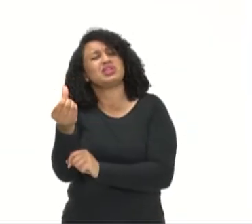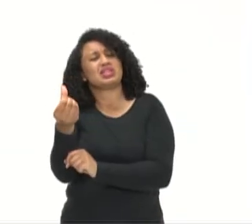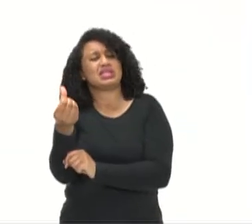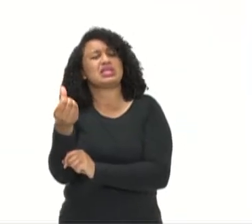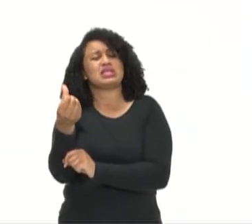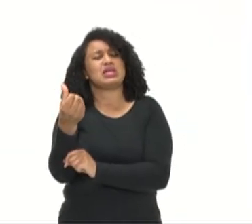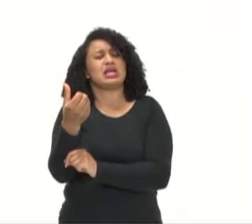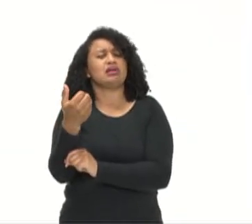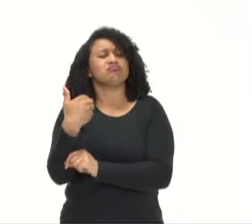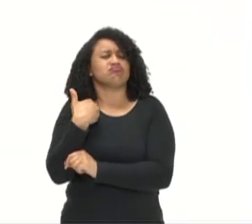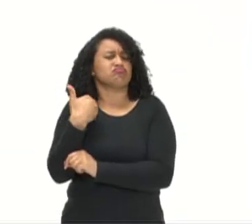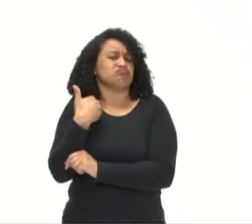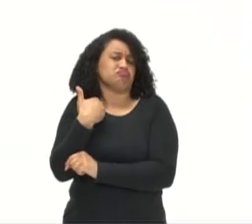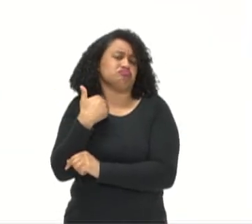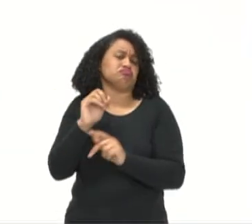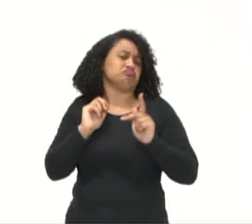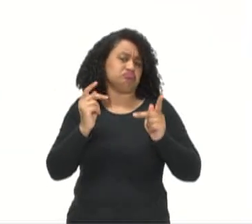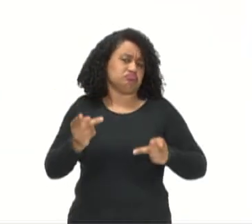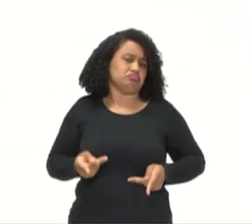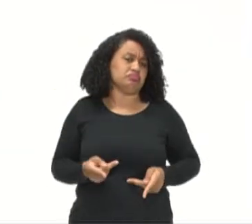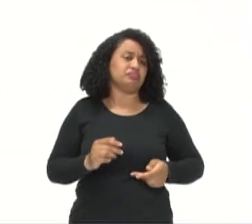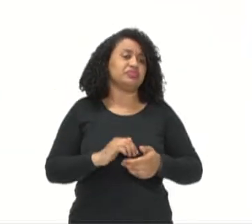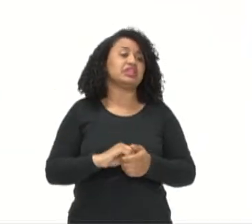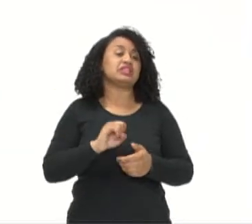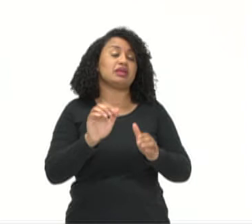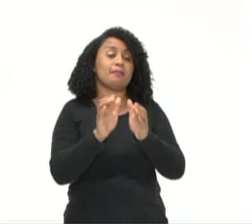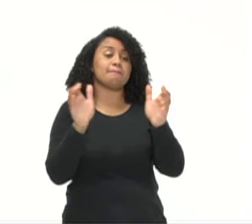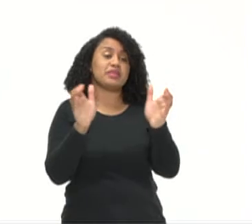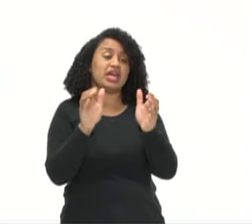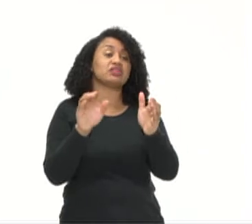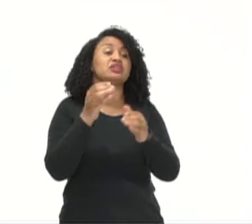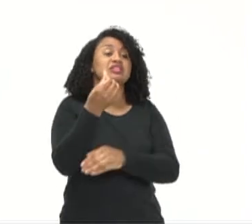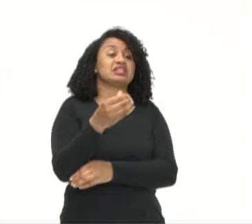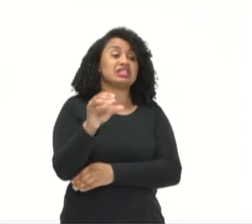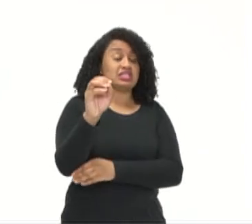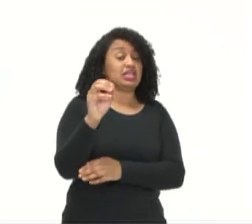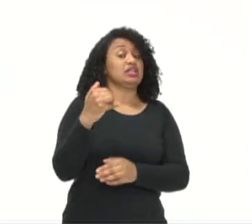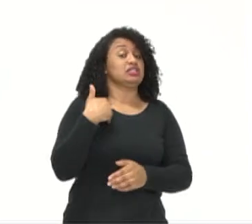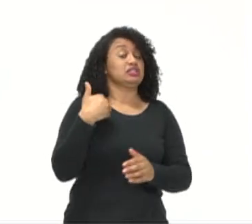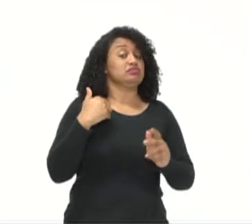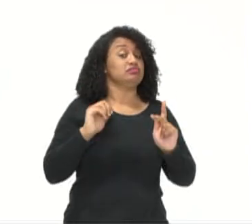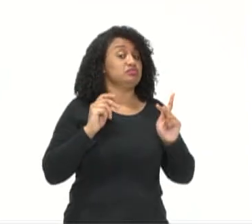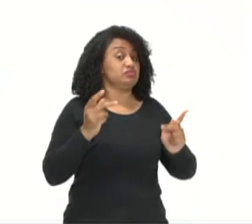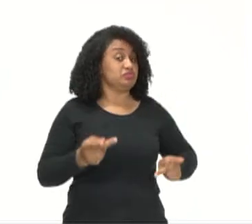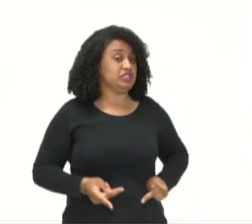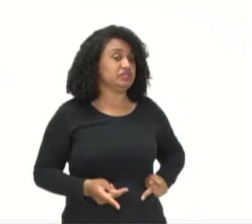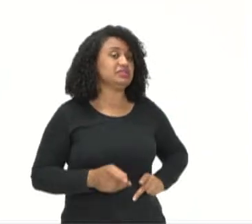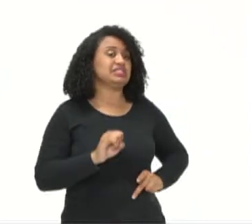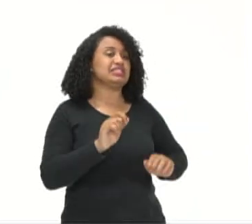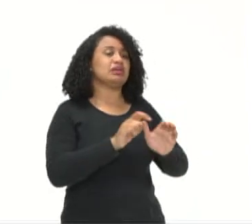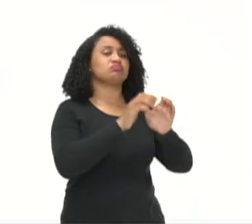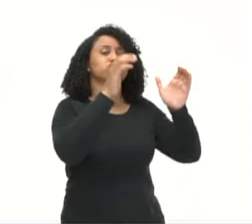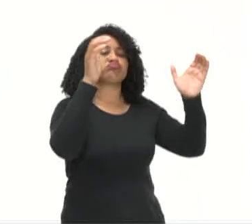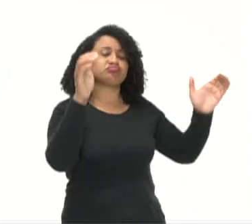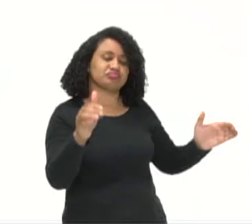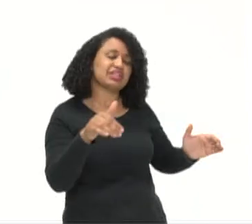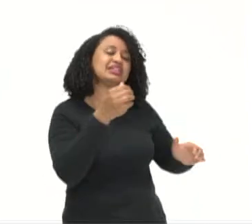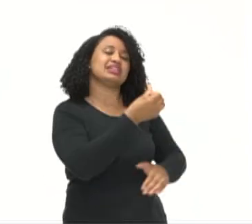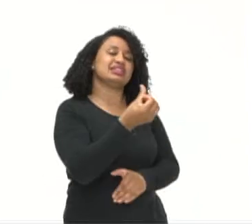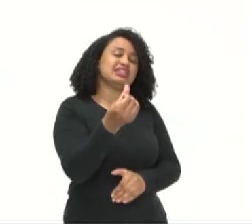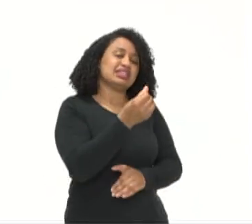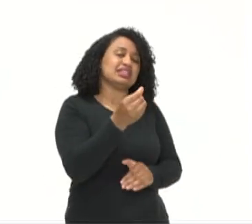uma pessoa de 56 anos. Se a raça for média, já aumenta para 60. E se for uma raça grande, já aumenta